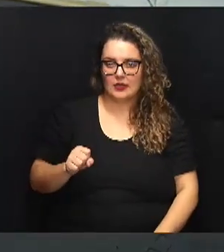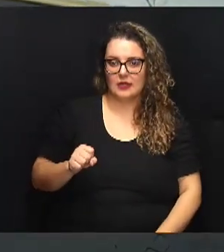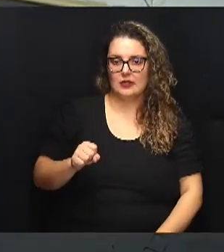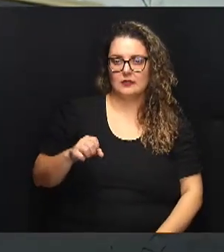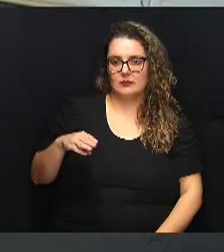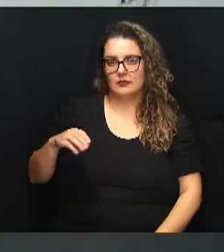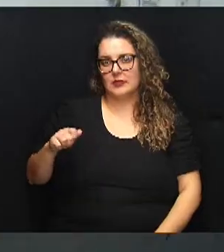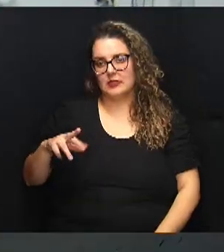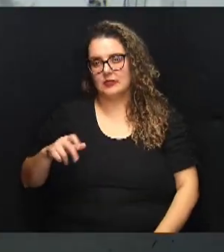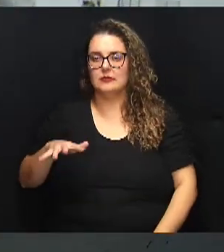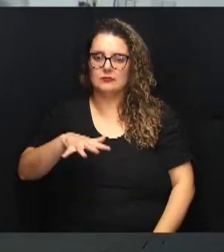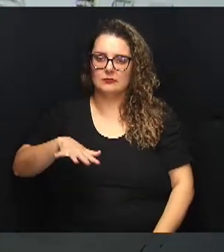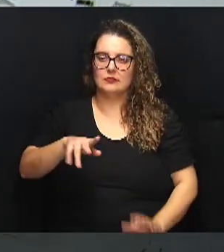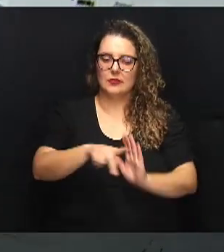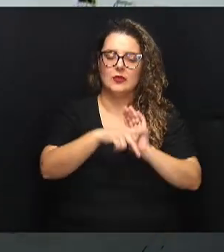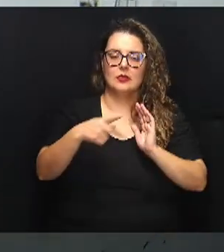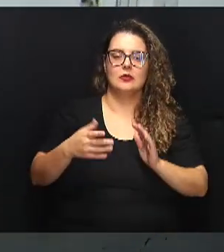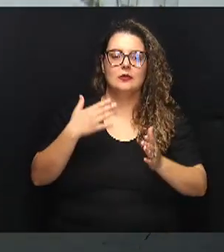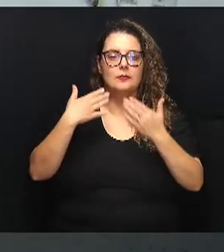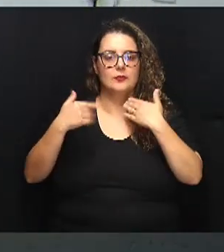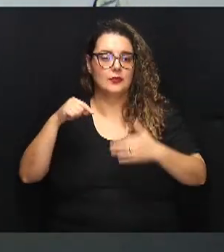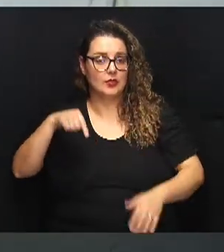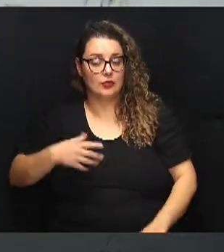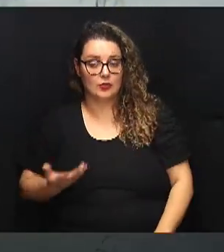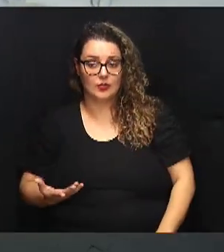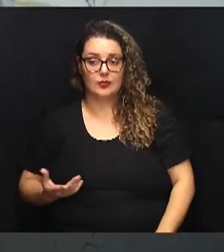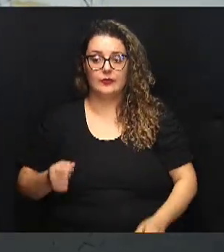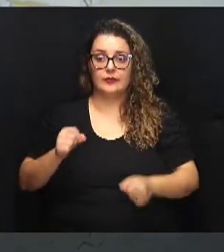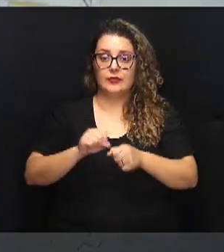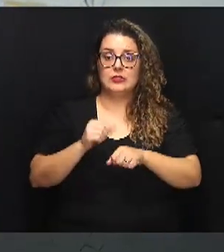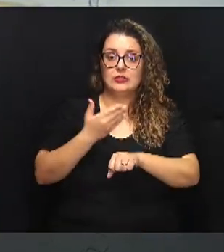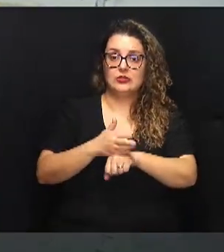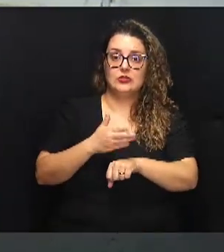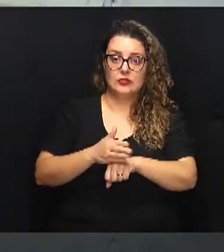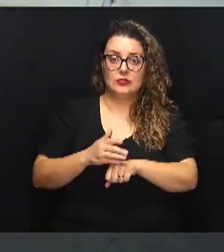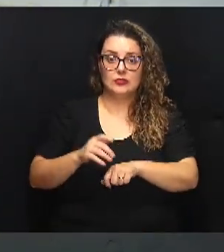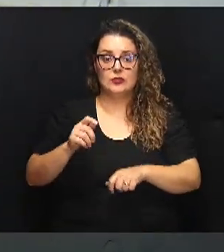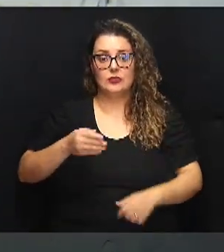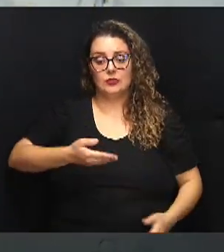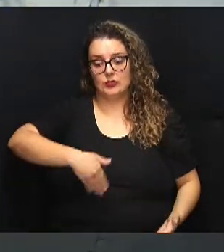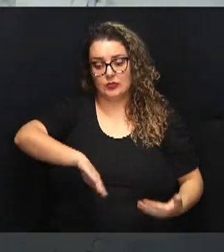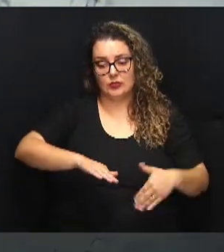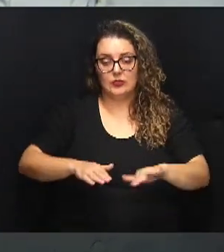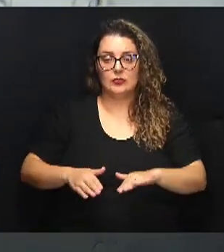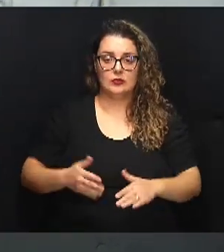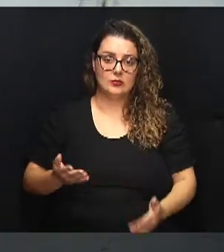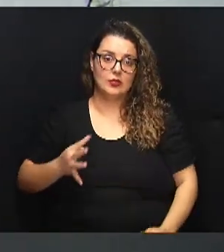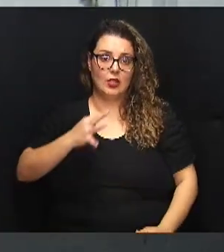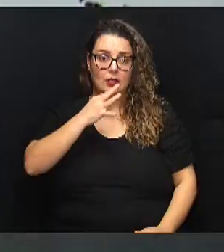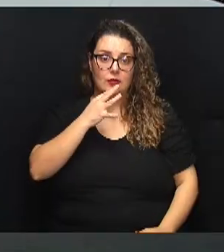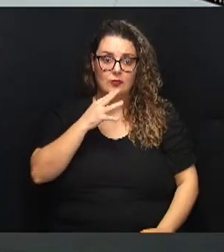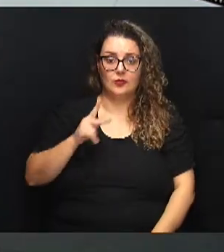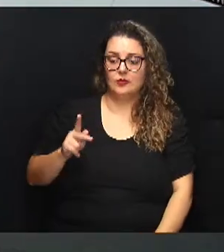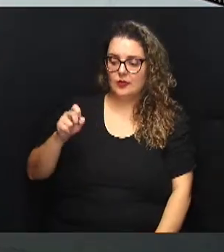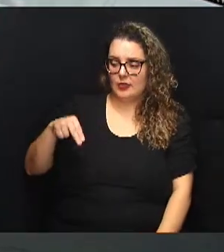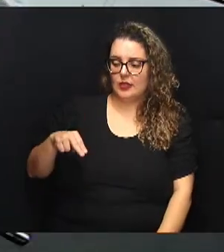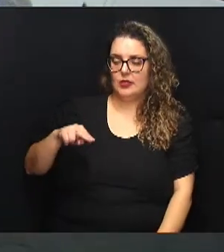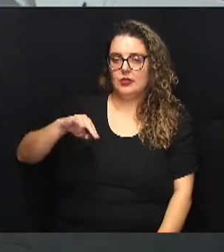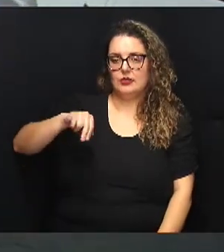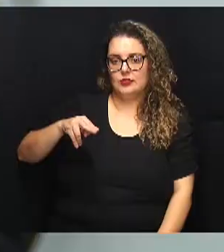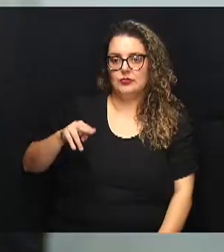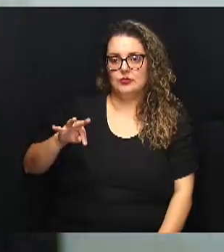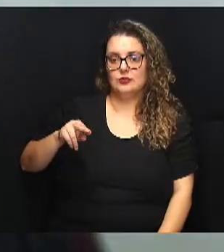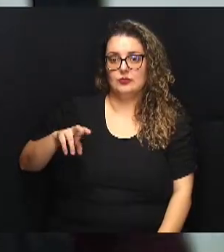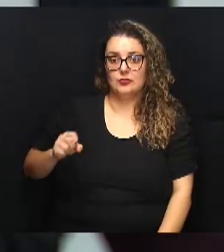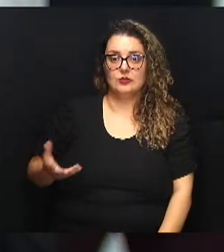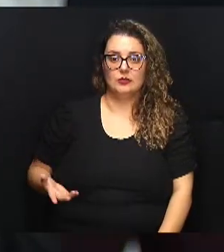né? Então, conversei com o pessoal daqui, fazia bastante treino com o pessoal do Kung Fu e acabei conhecendo o Kenjutsu e achei muito legal, porque é a